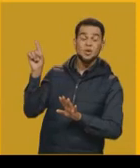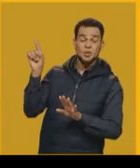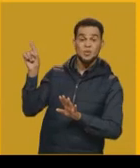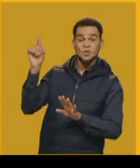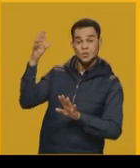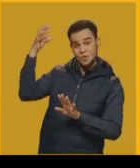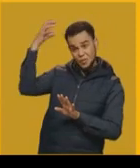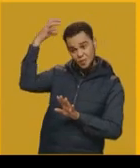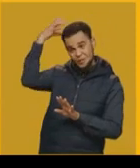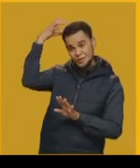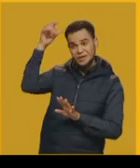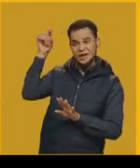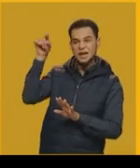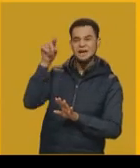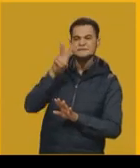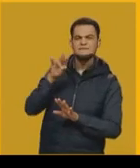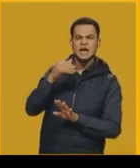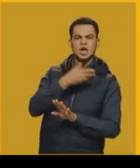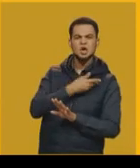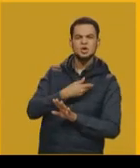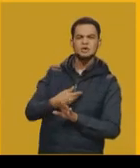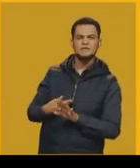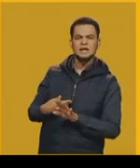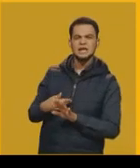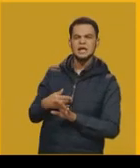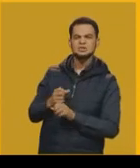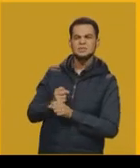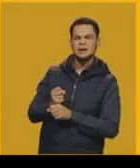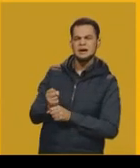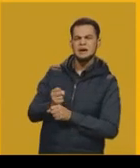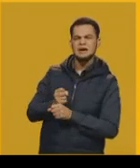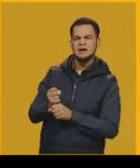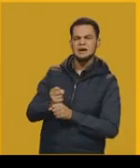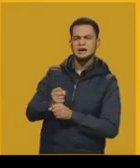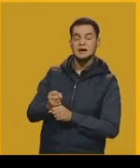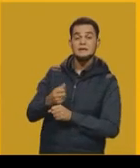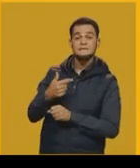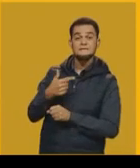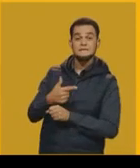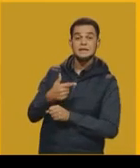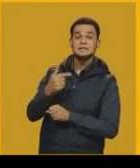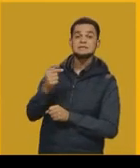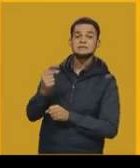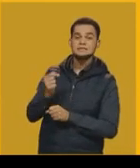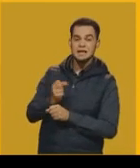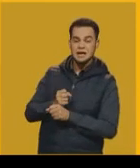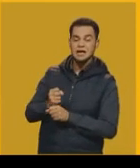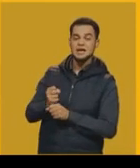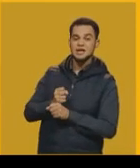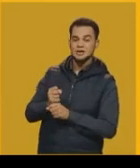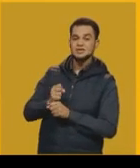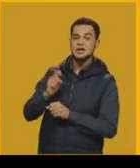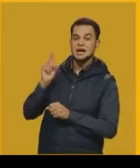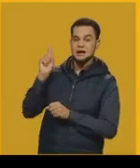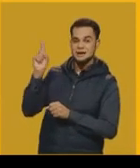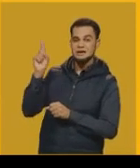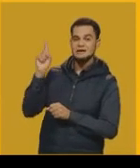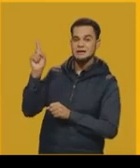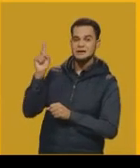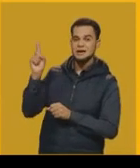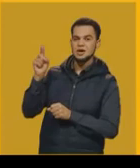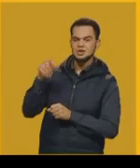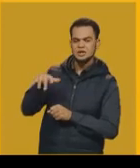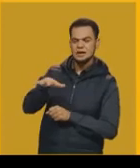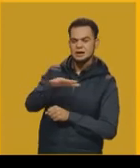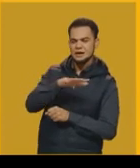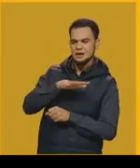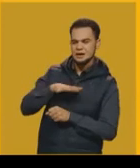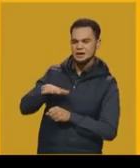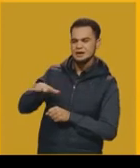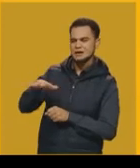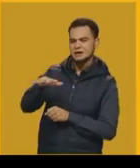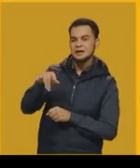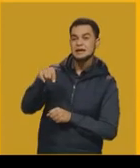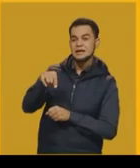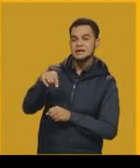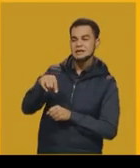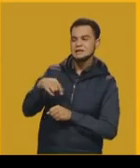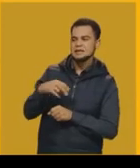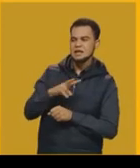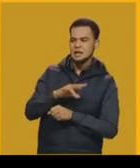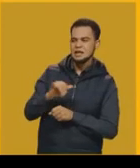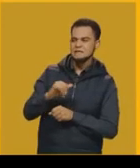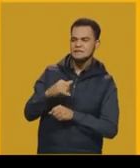vai governar durante mais de 27 anos aí a região, né, o Império do Mali, e vai se